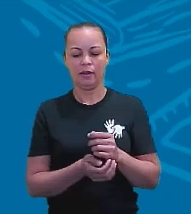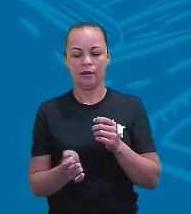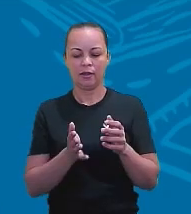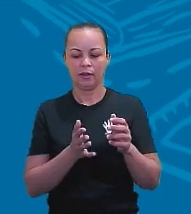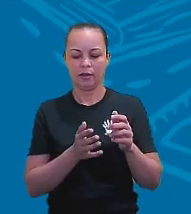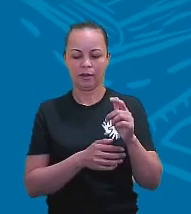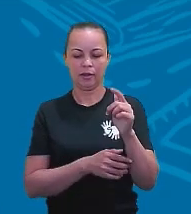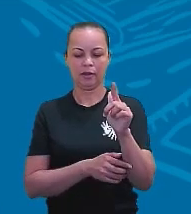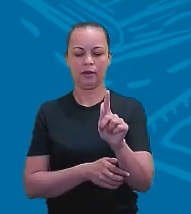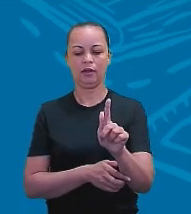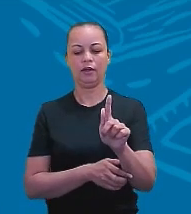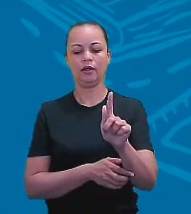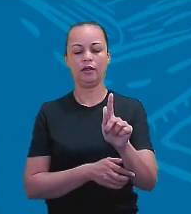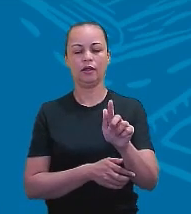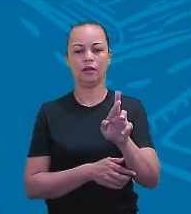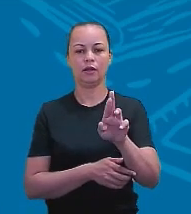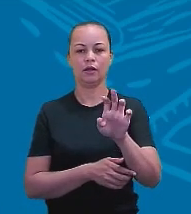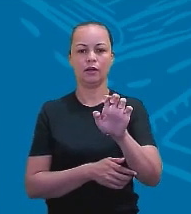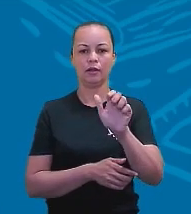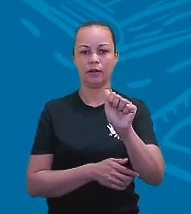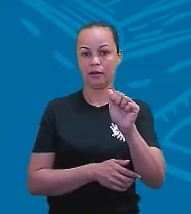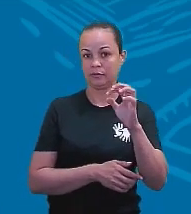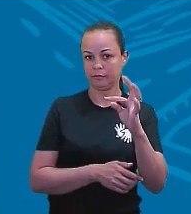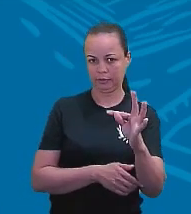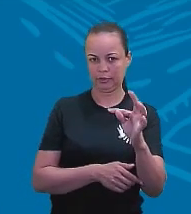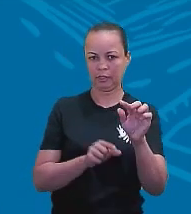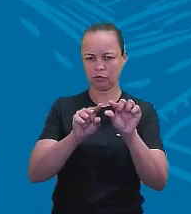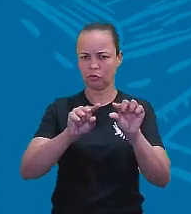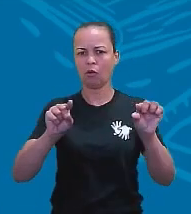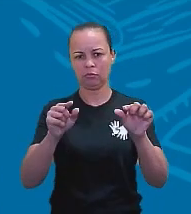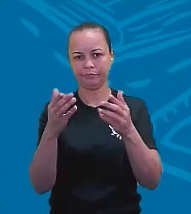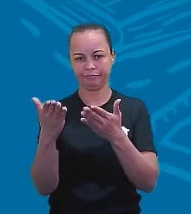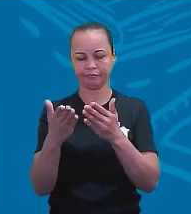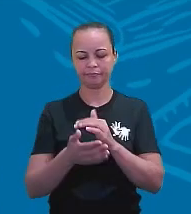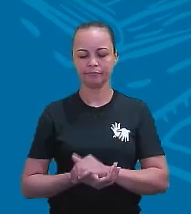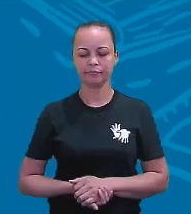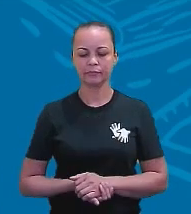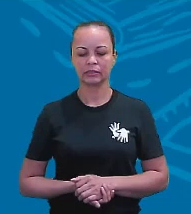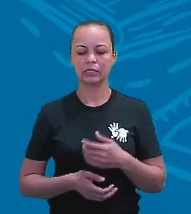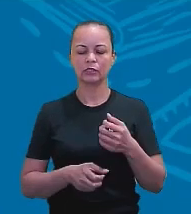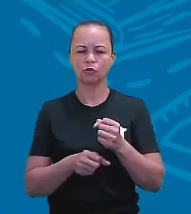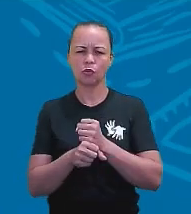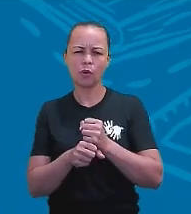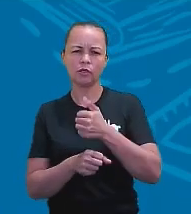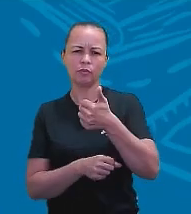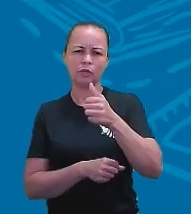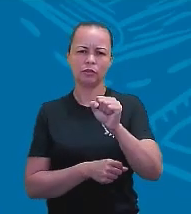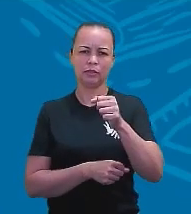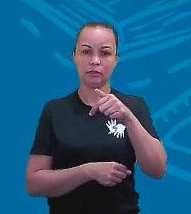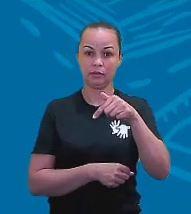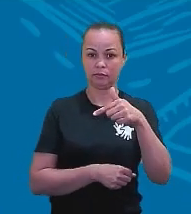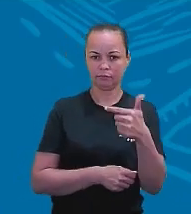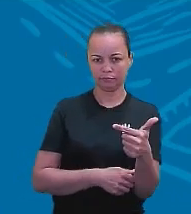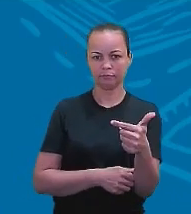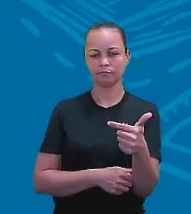dessa construção de uma forma, gente, essencial, tá? Então, em 1872,